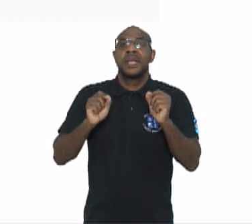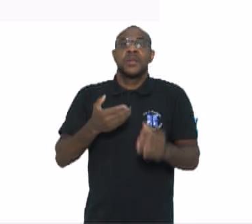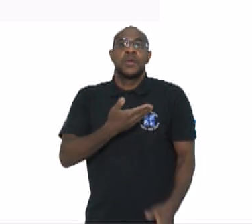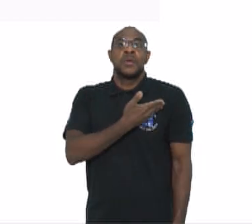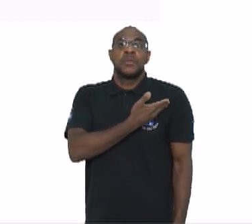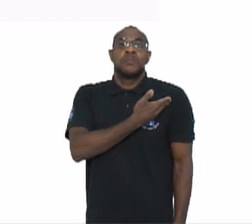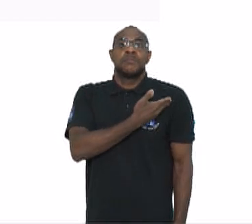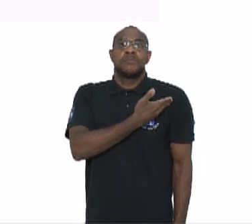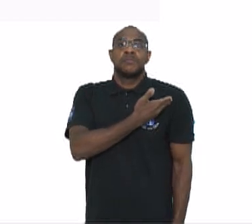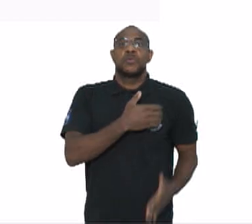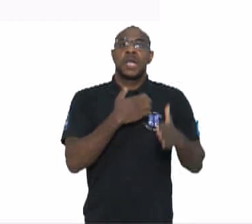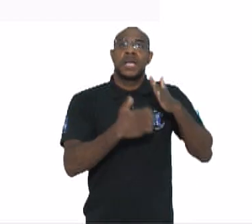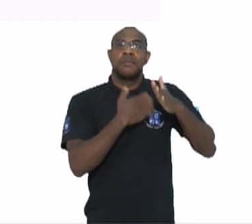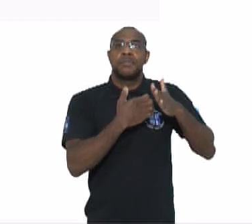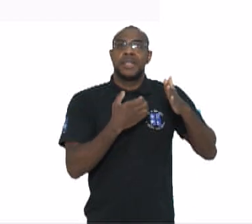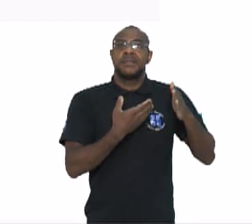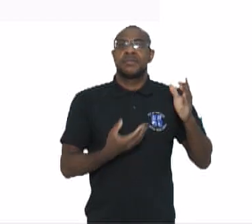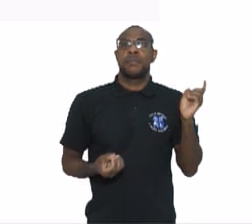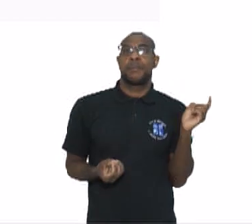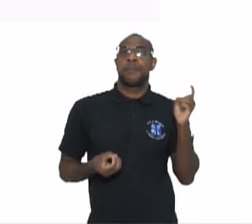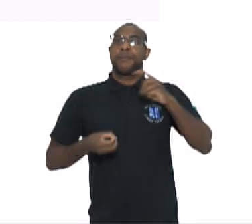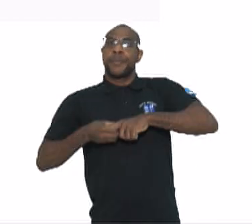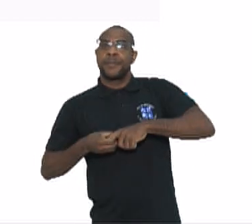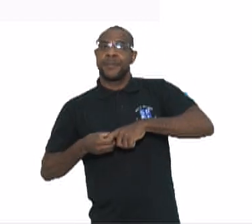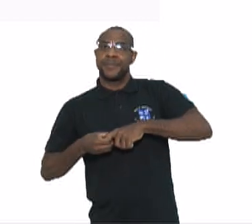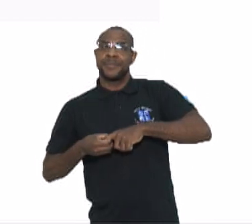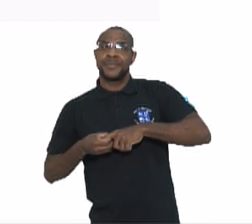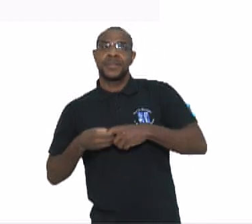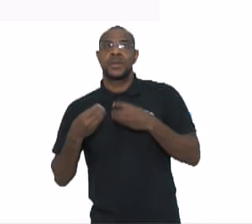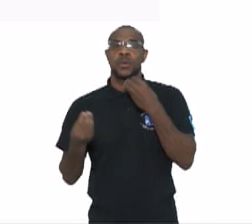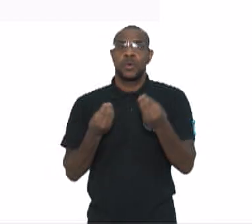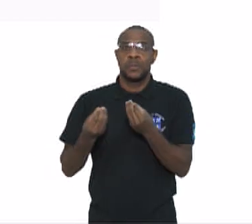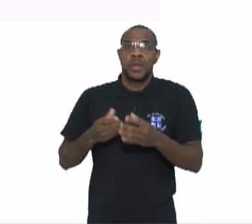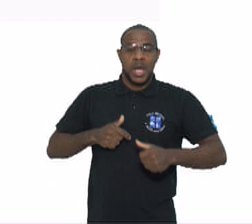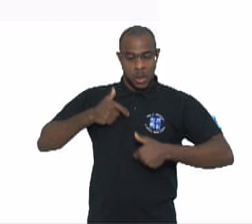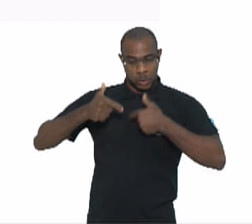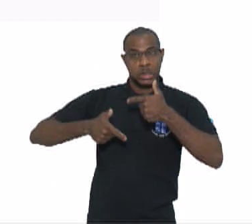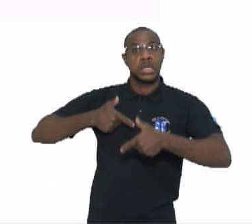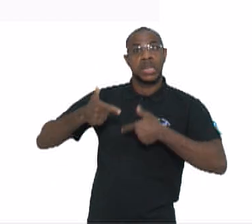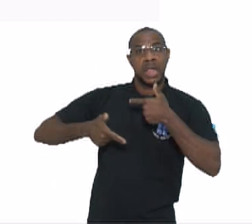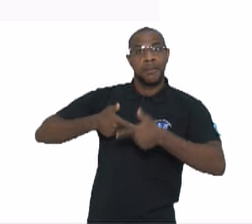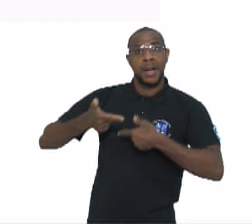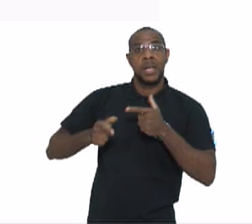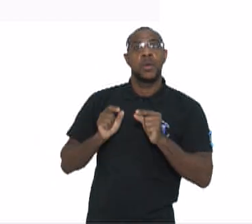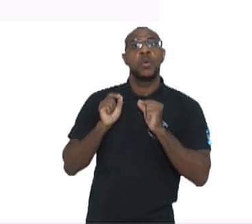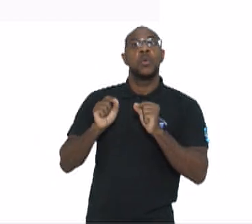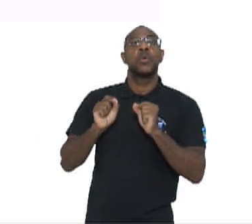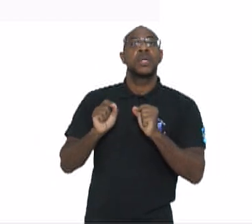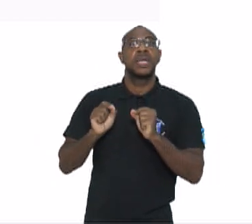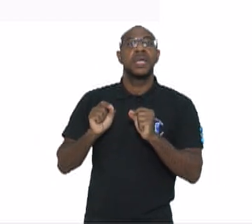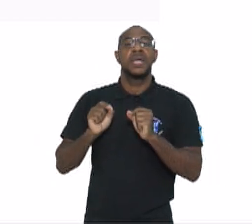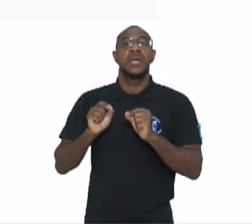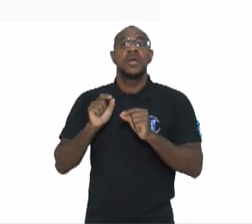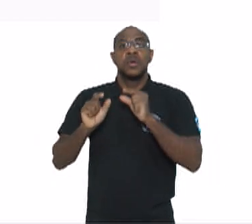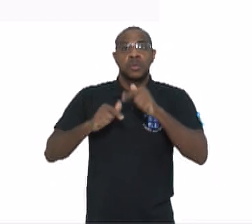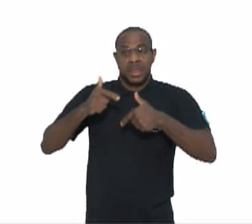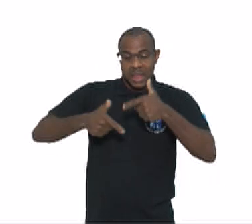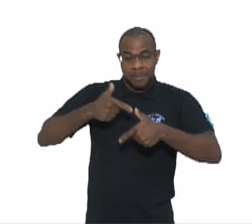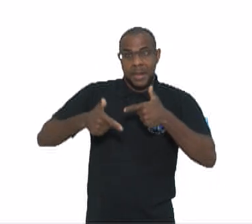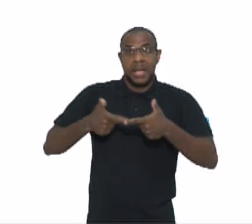legal reacende a discussão sobre pontos relevantes para um serviço que pressupõe o monopólio do